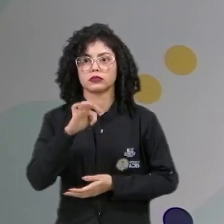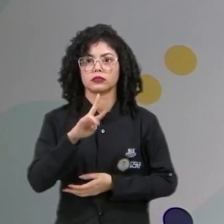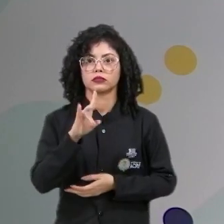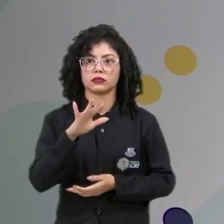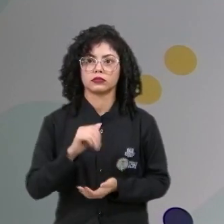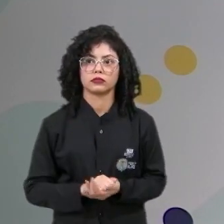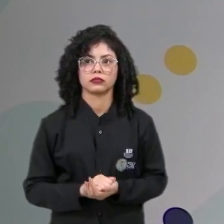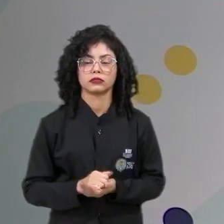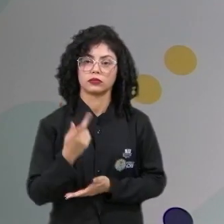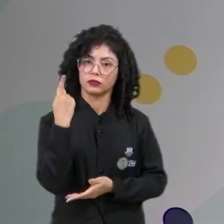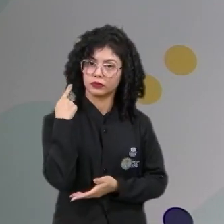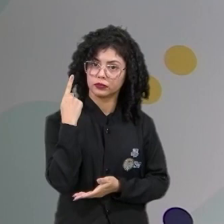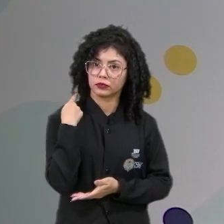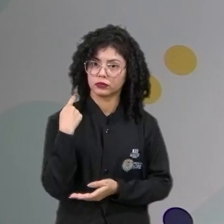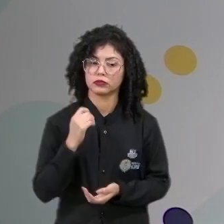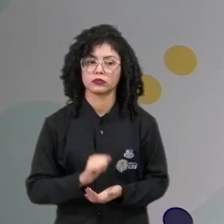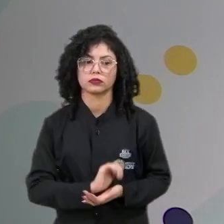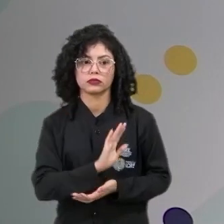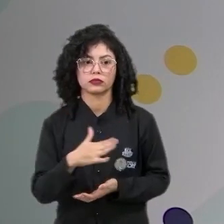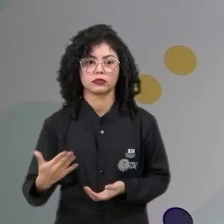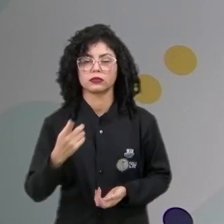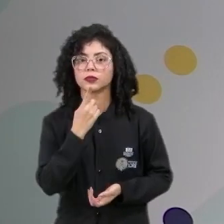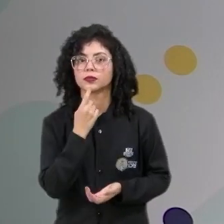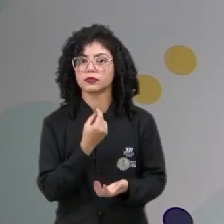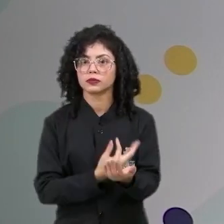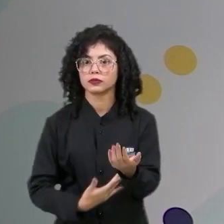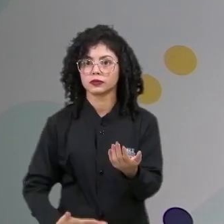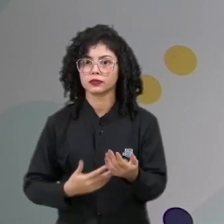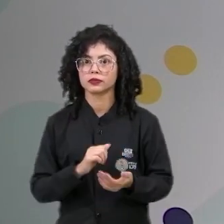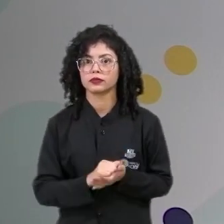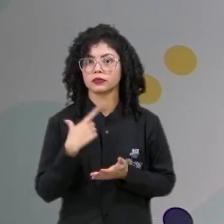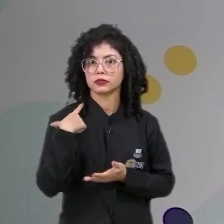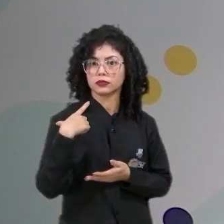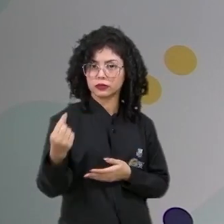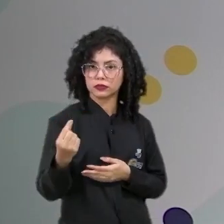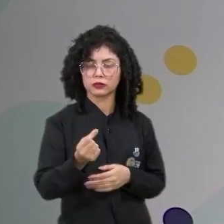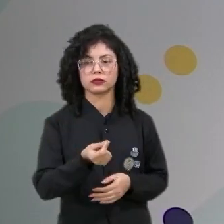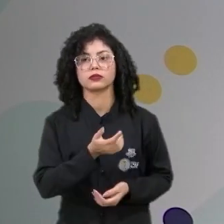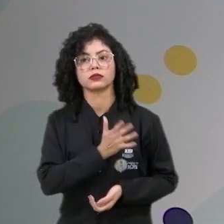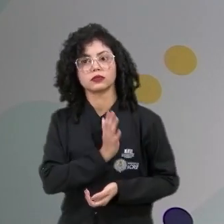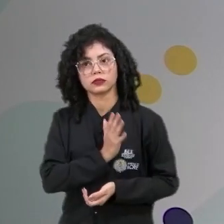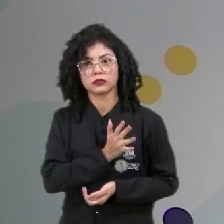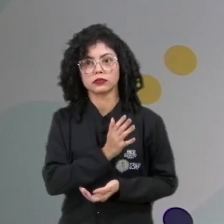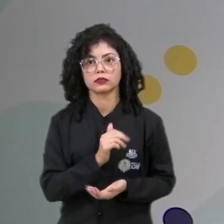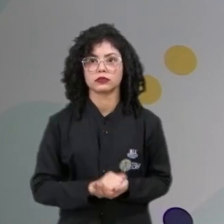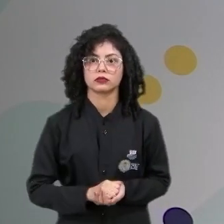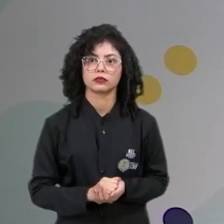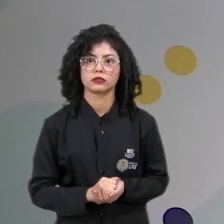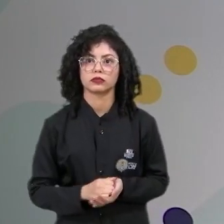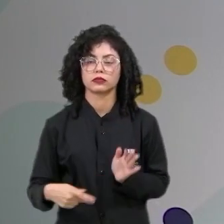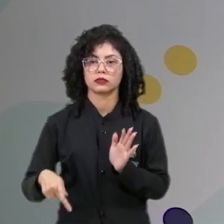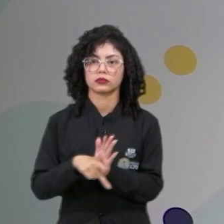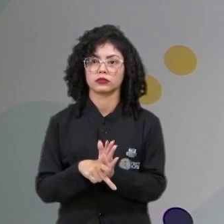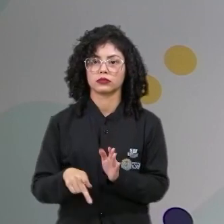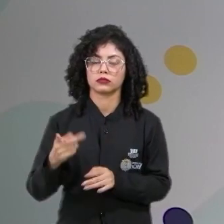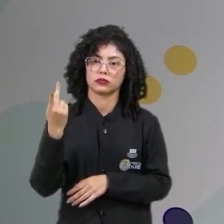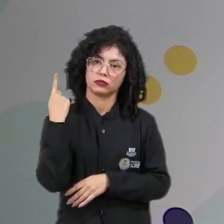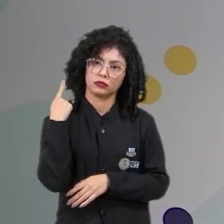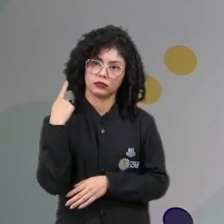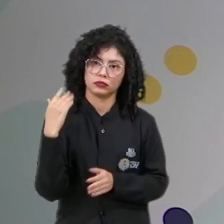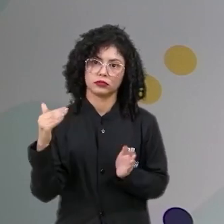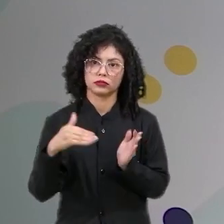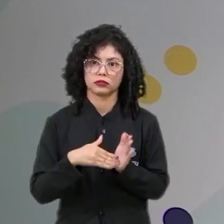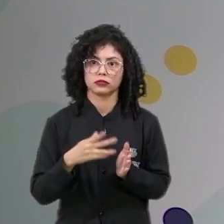a circulação pulmonar é quando o sangue sai do coração e vai para os pulmões, mas só vai até